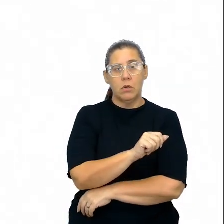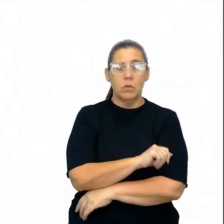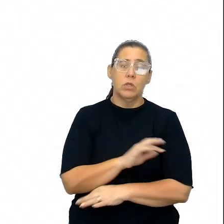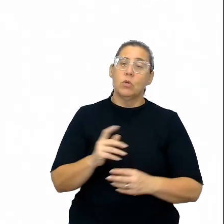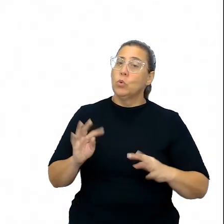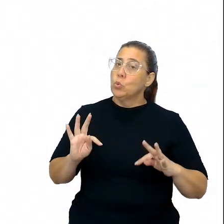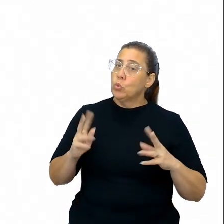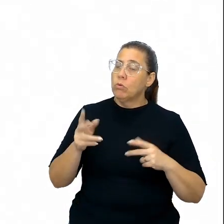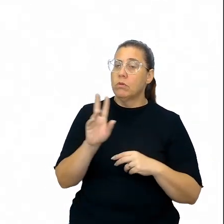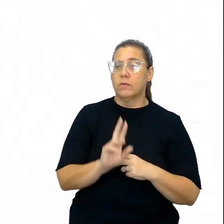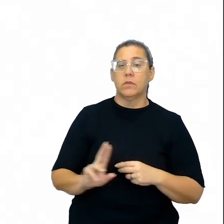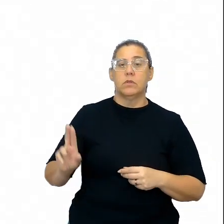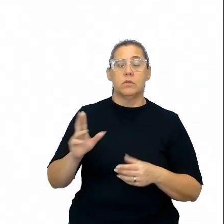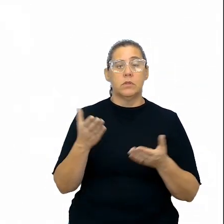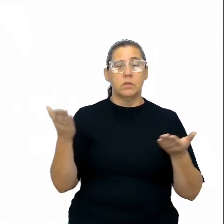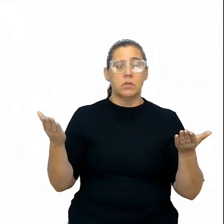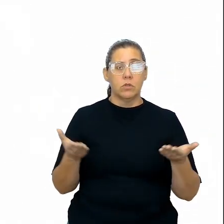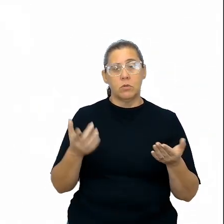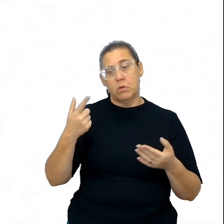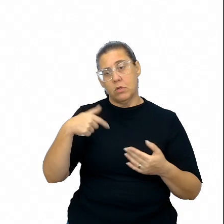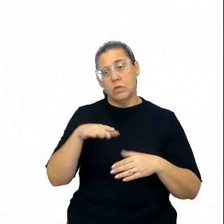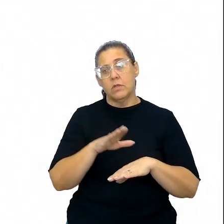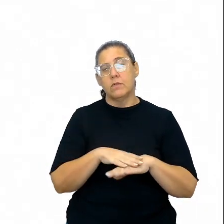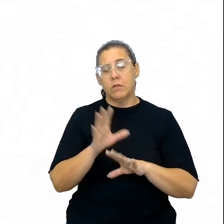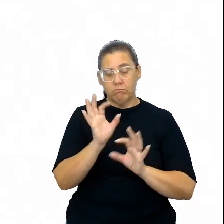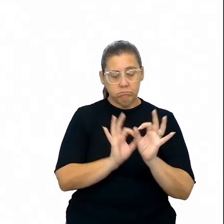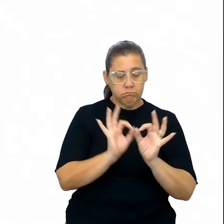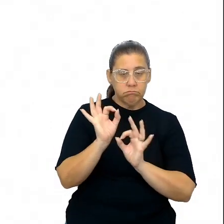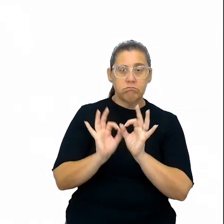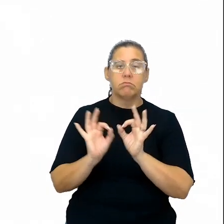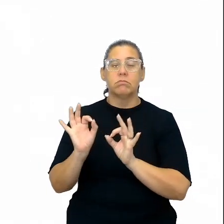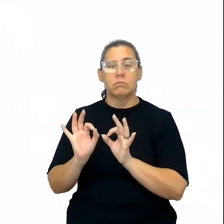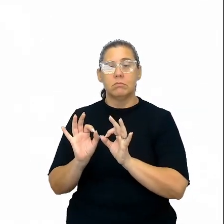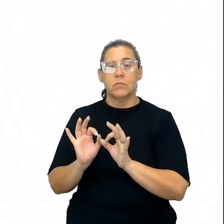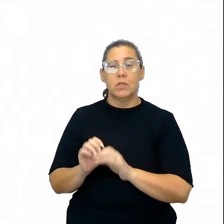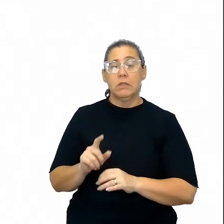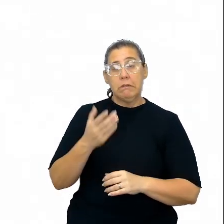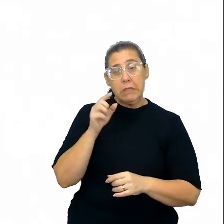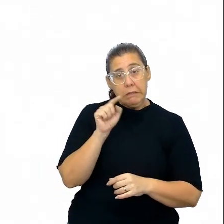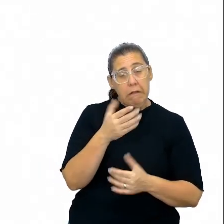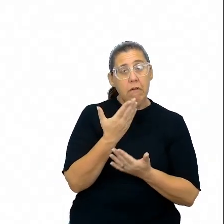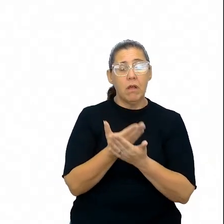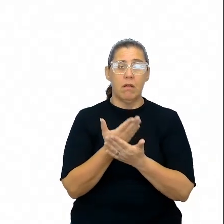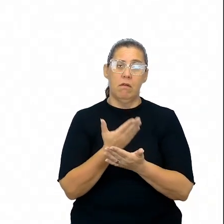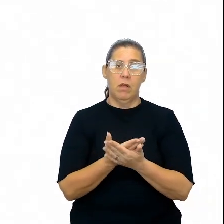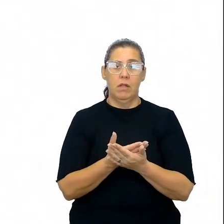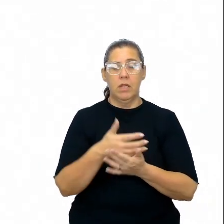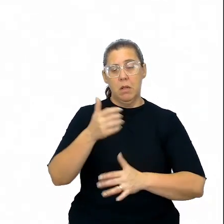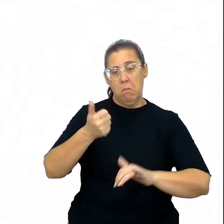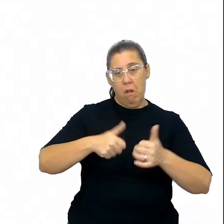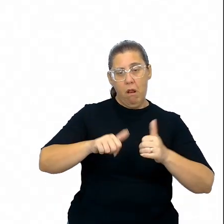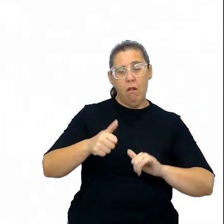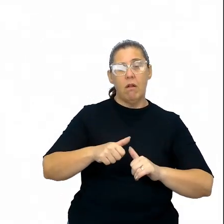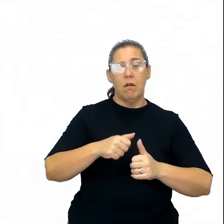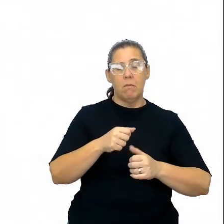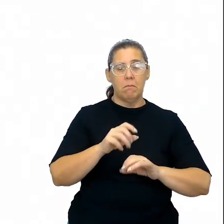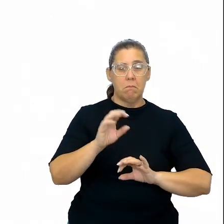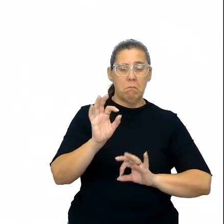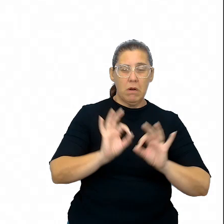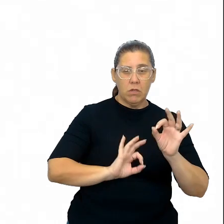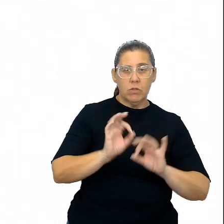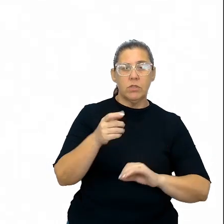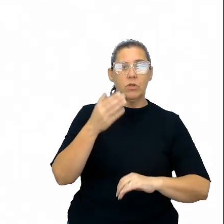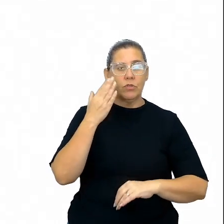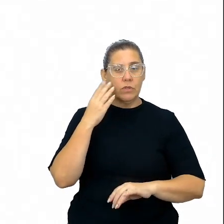vai estar utilizando agora para a gente fazer esse planejamento dessa aula. Então, o planejamento que a gente faz, esse